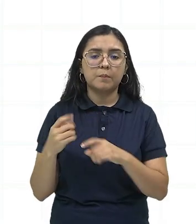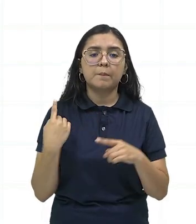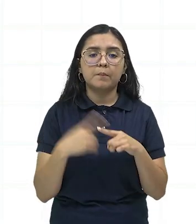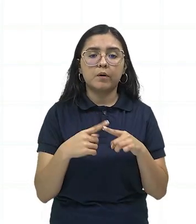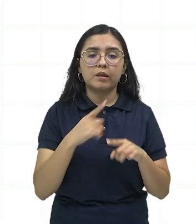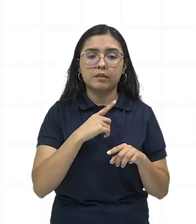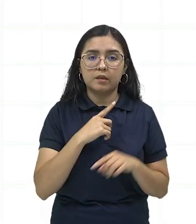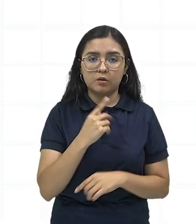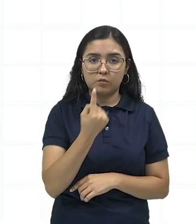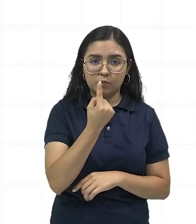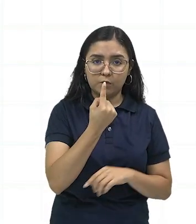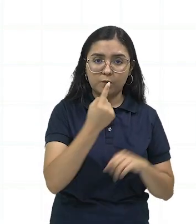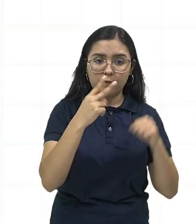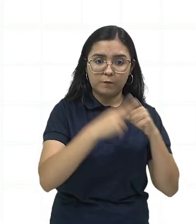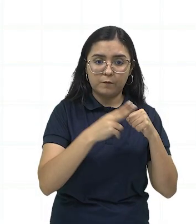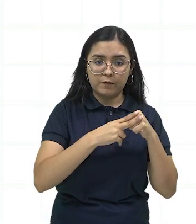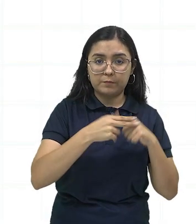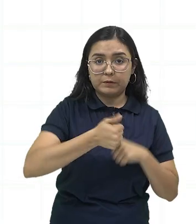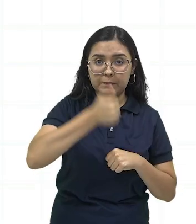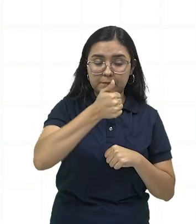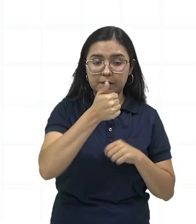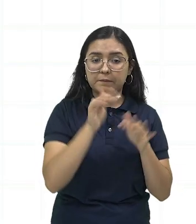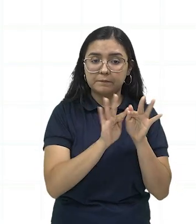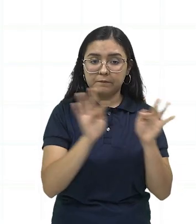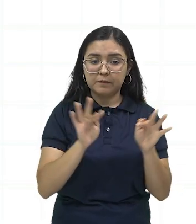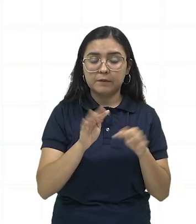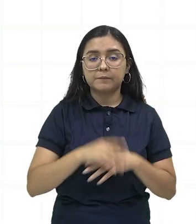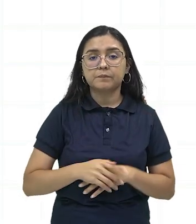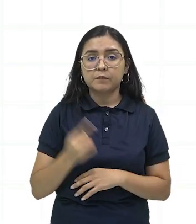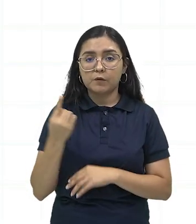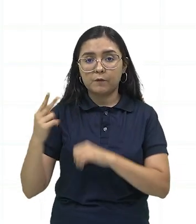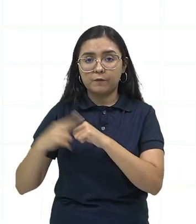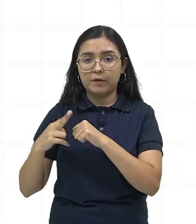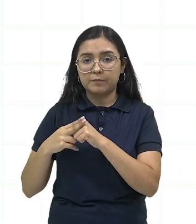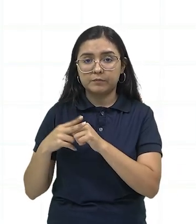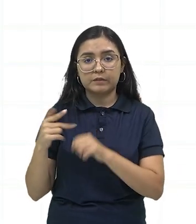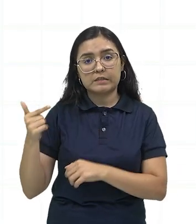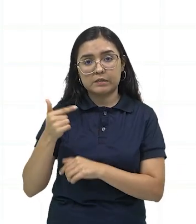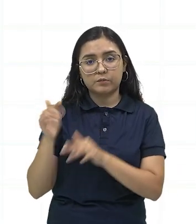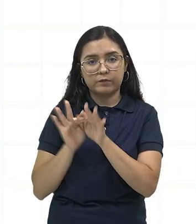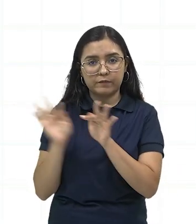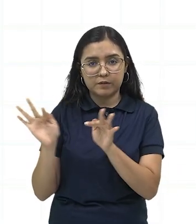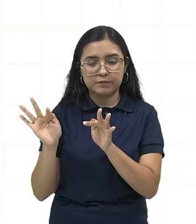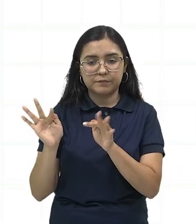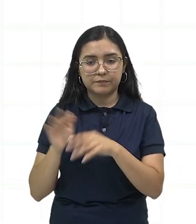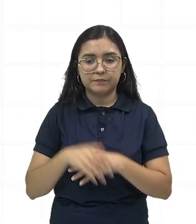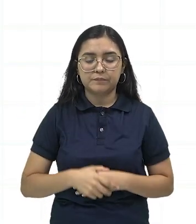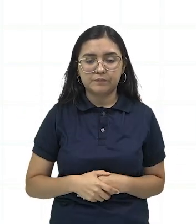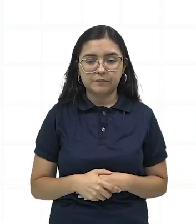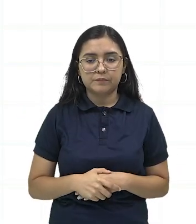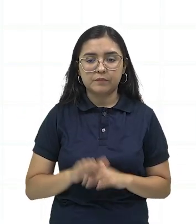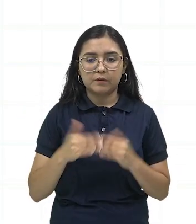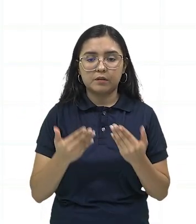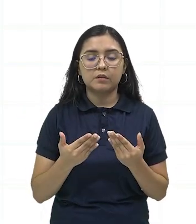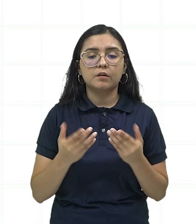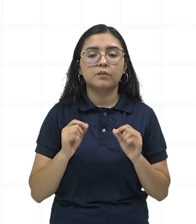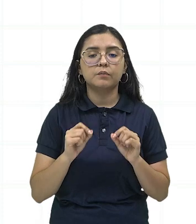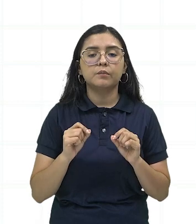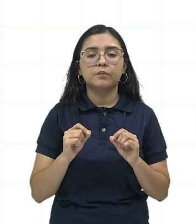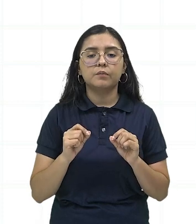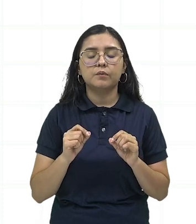um verbo aqui na primeira e um verbo aqui na segunda. A minha conjunção